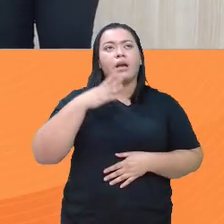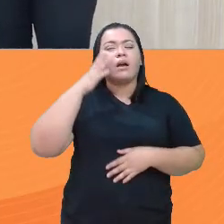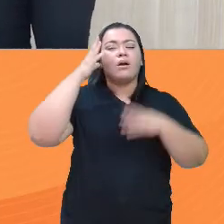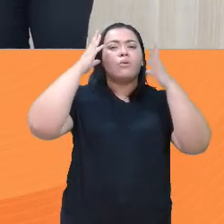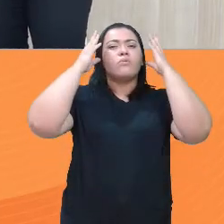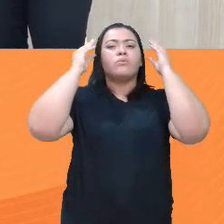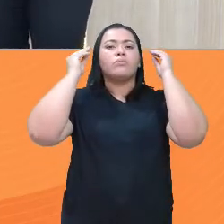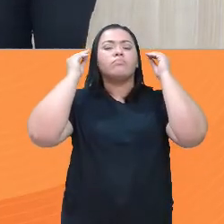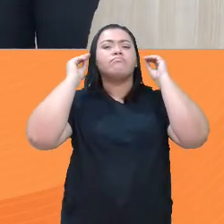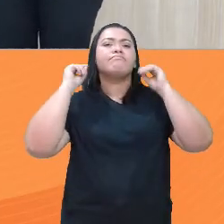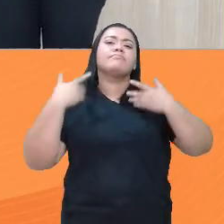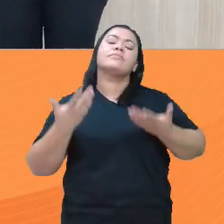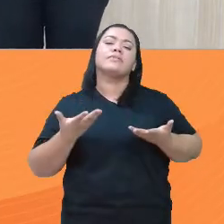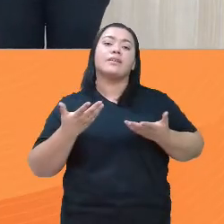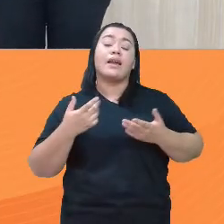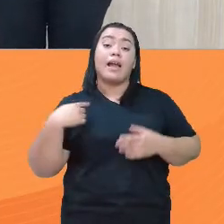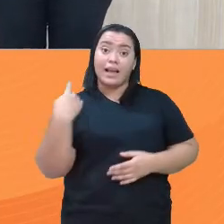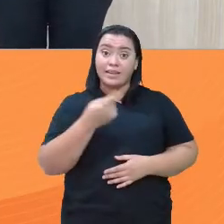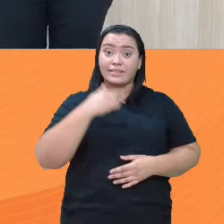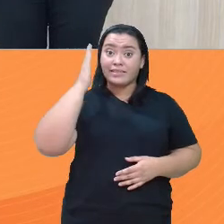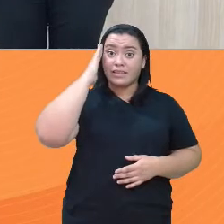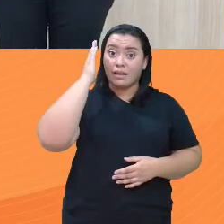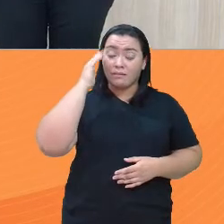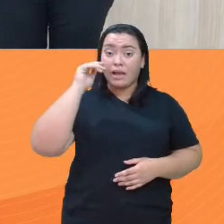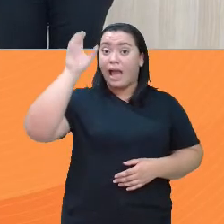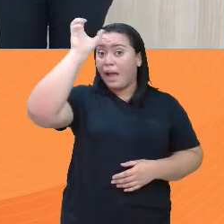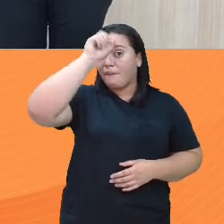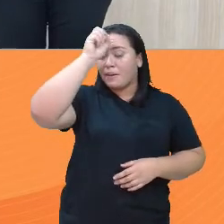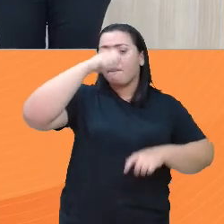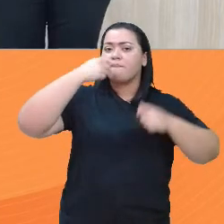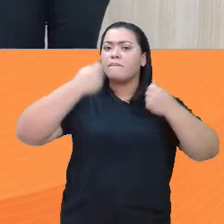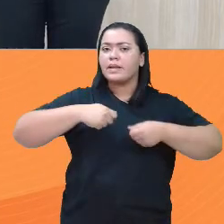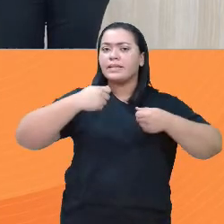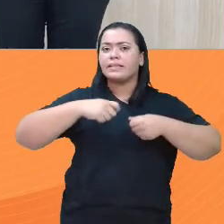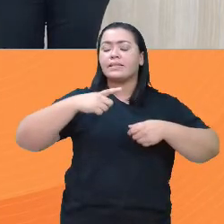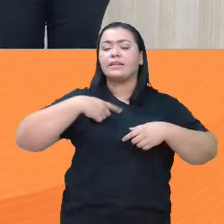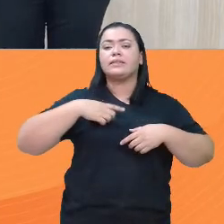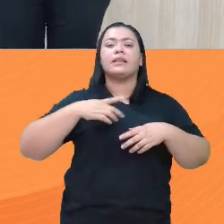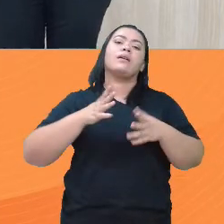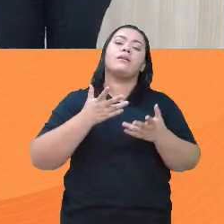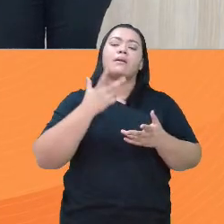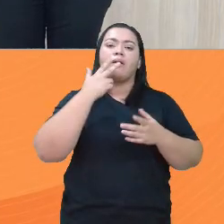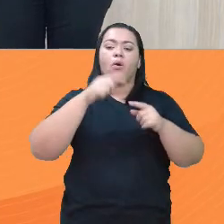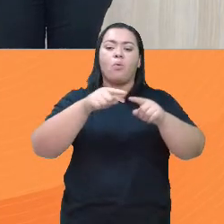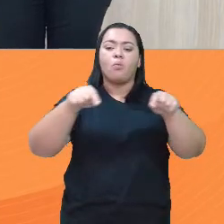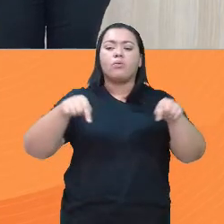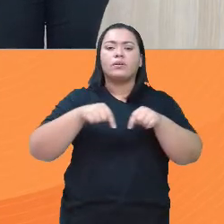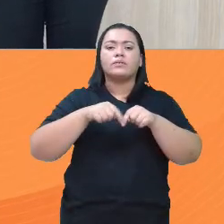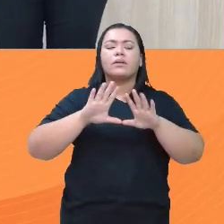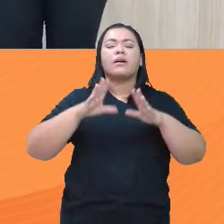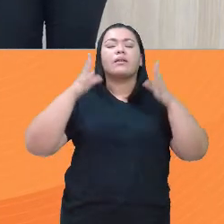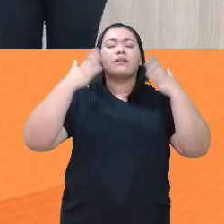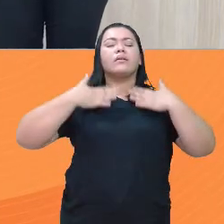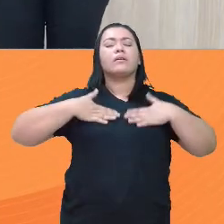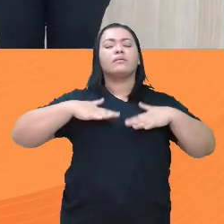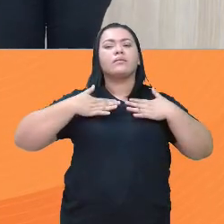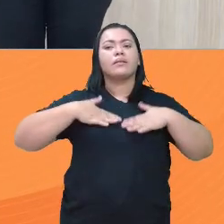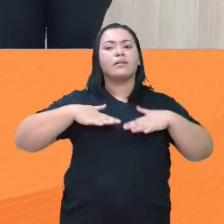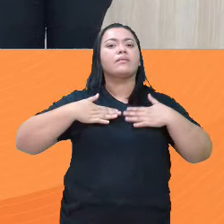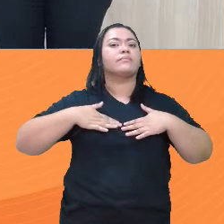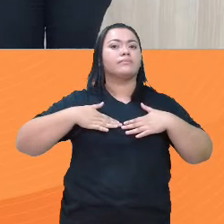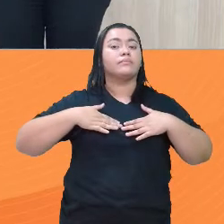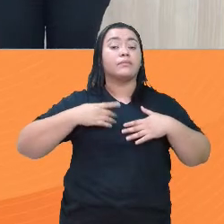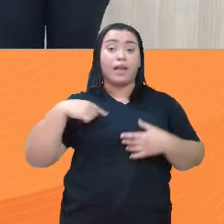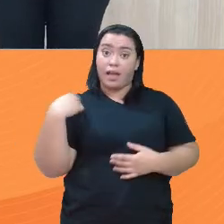A gente sabe que para a gente aprender, a gente precisa de um ambiente tranquilo. E a gente precisa se sentir tranquilo. Quando eu digo